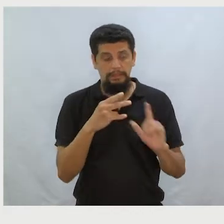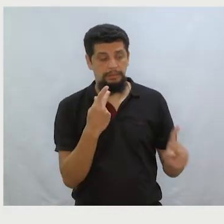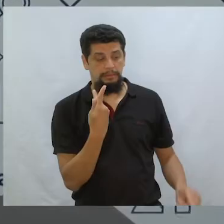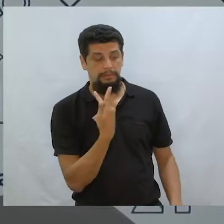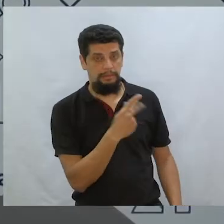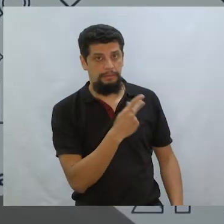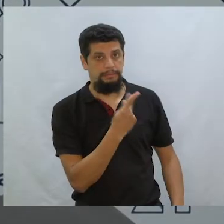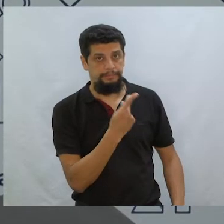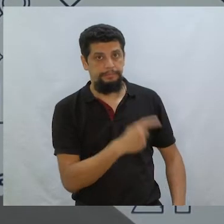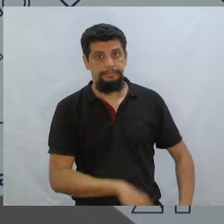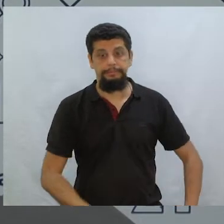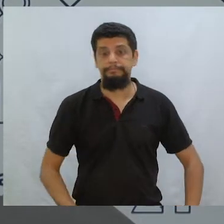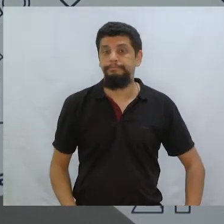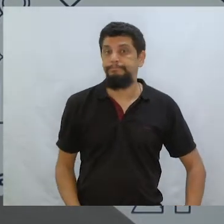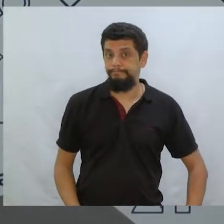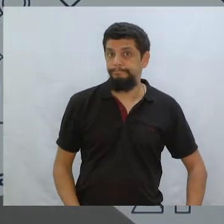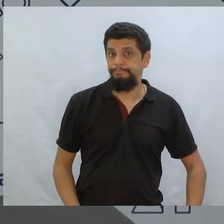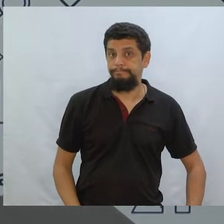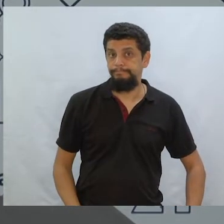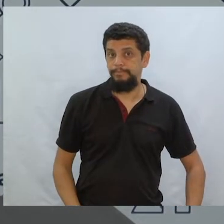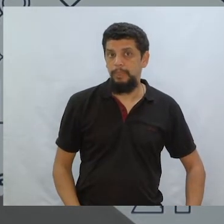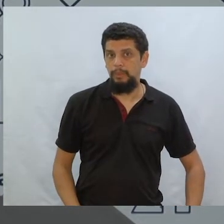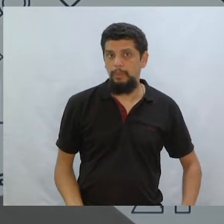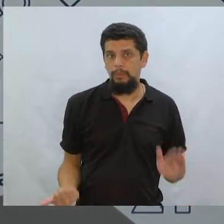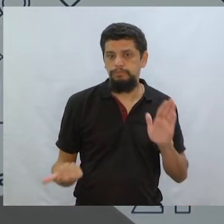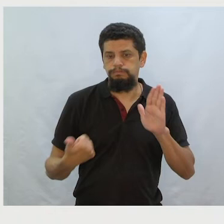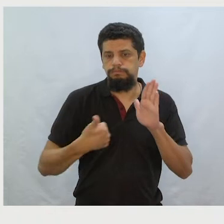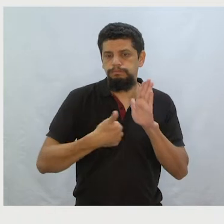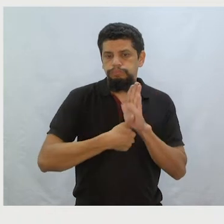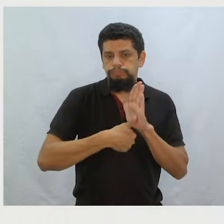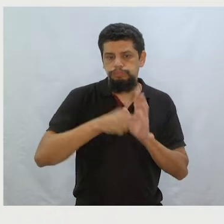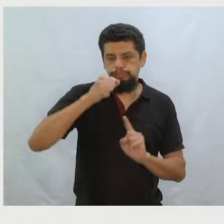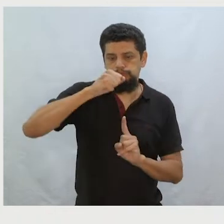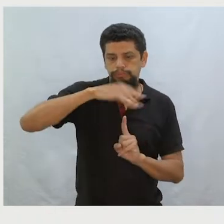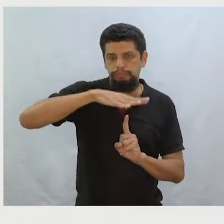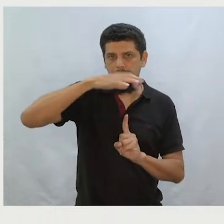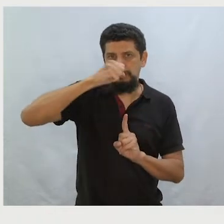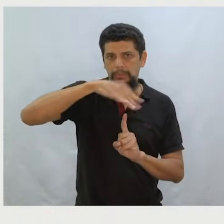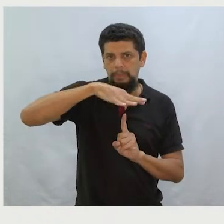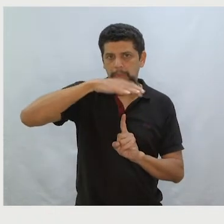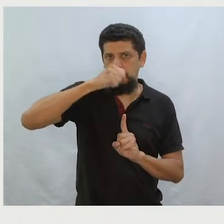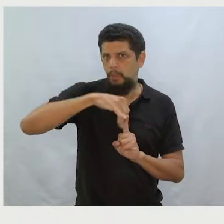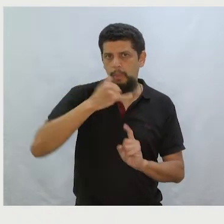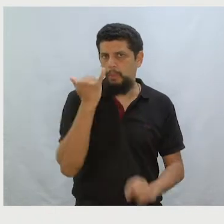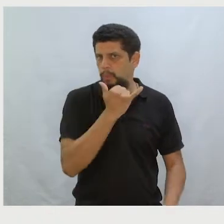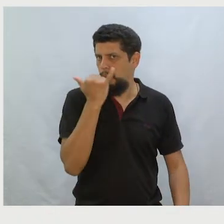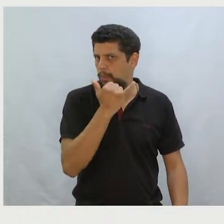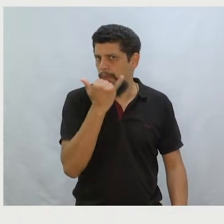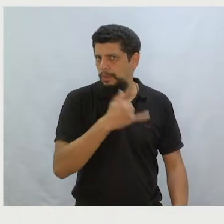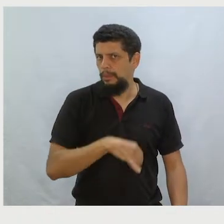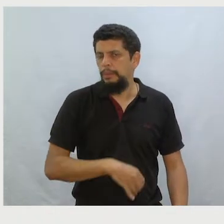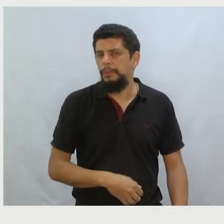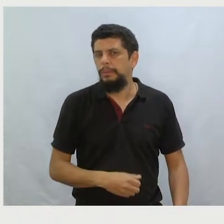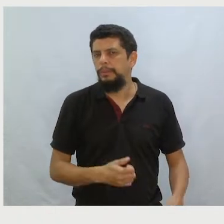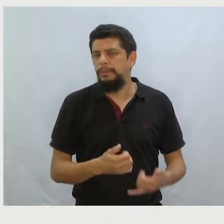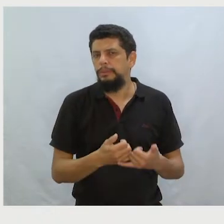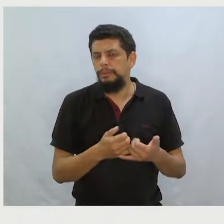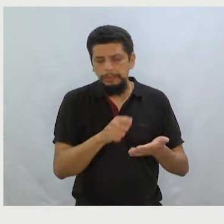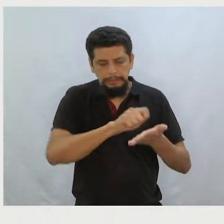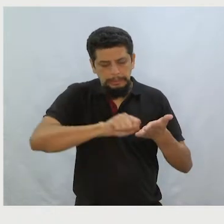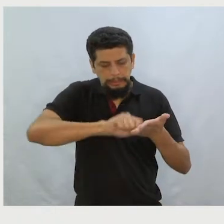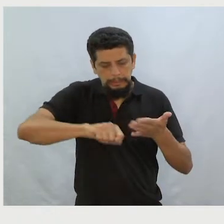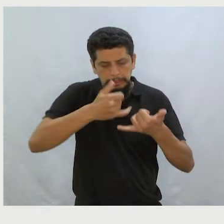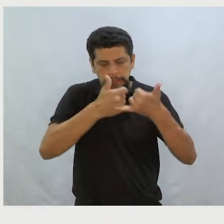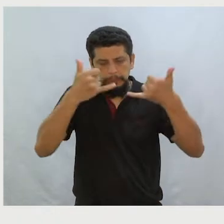do lado o sinal tocou bem nessa hora eu nem contei quantas linhas eu tinha